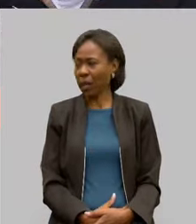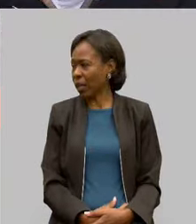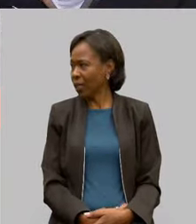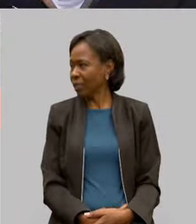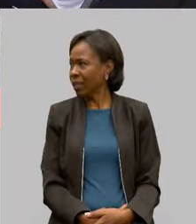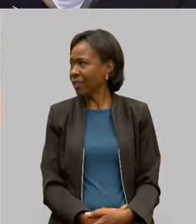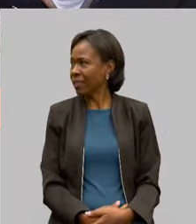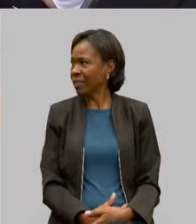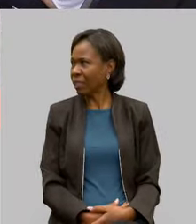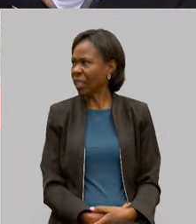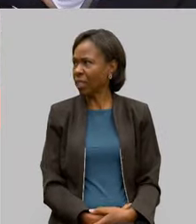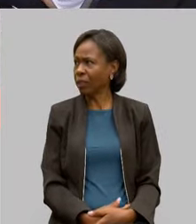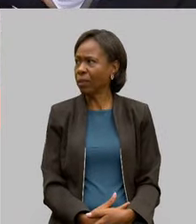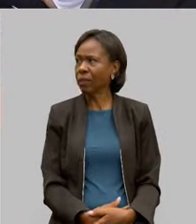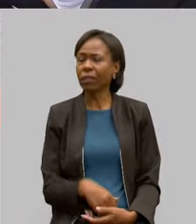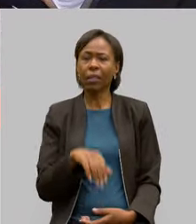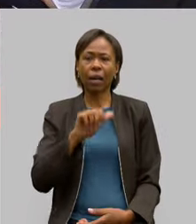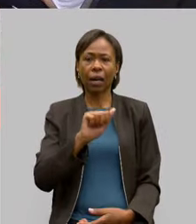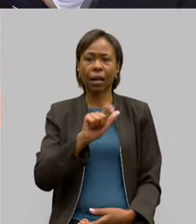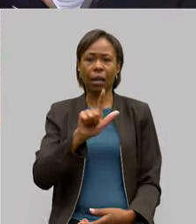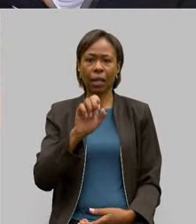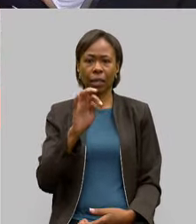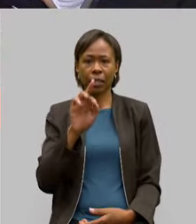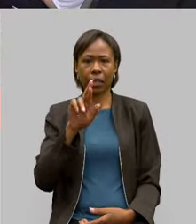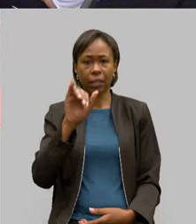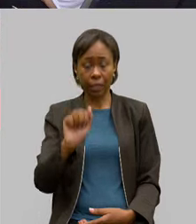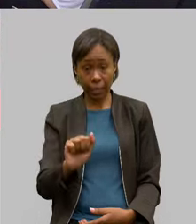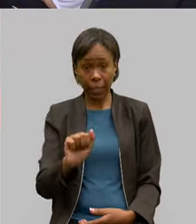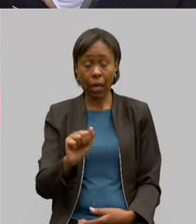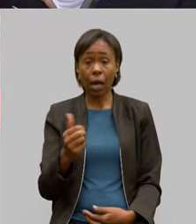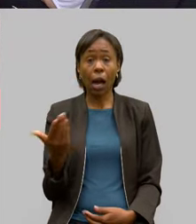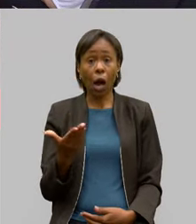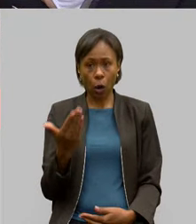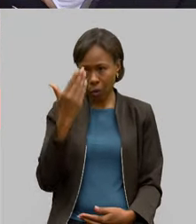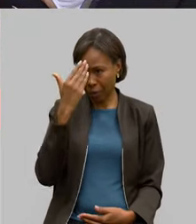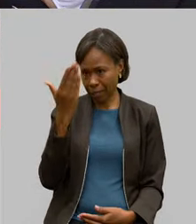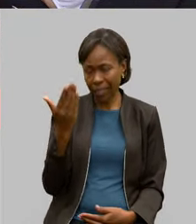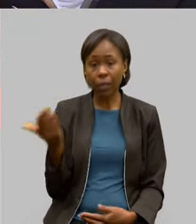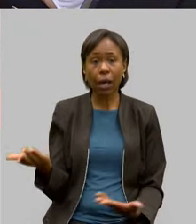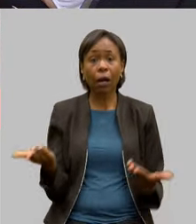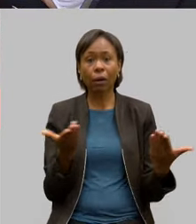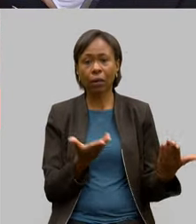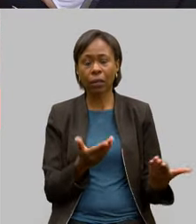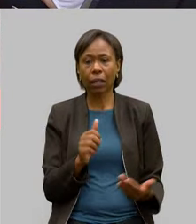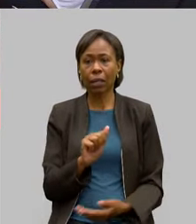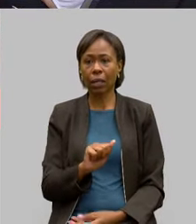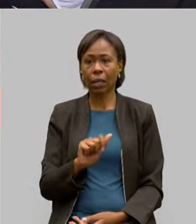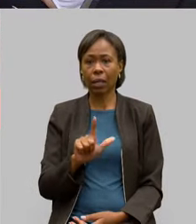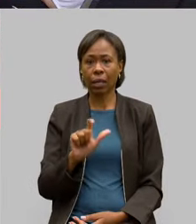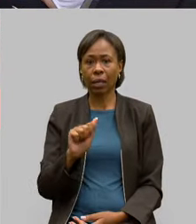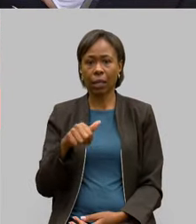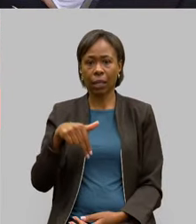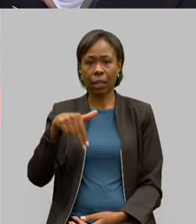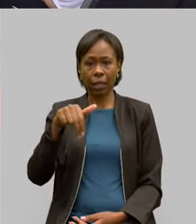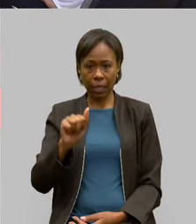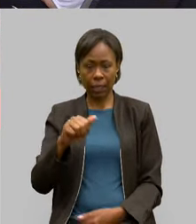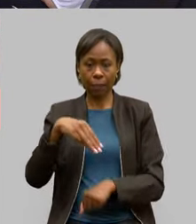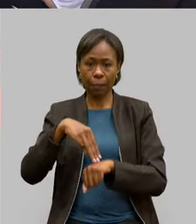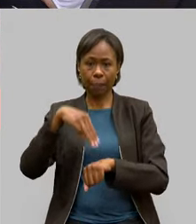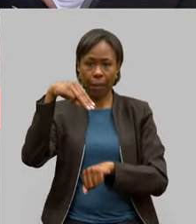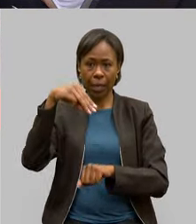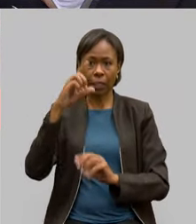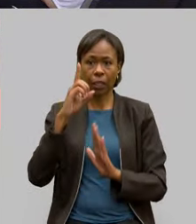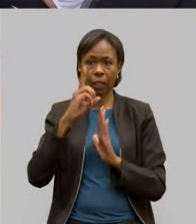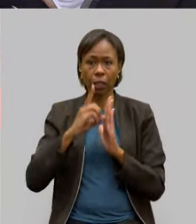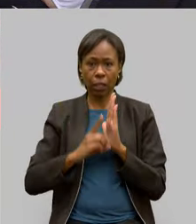obrigado senhora aleteia da Alcântara passamos a palavra nesse momento a senora Alana Mendes mestre em direito